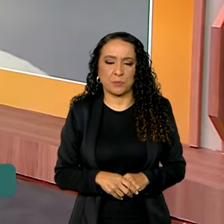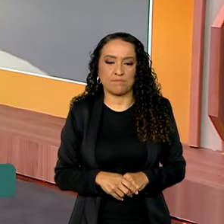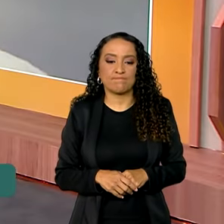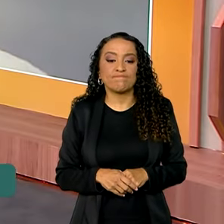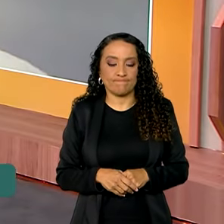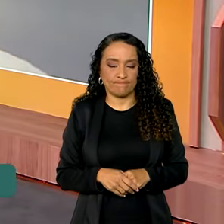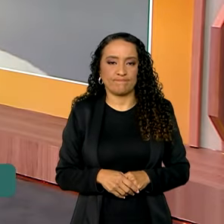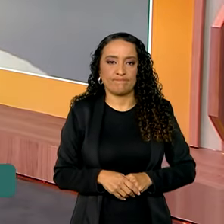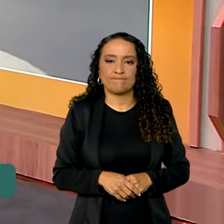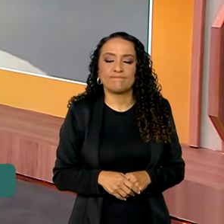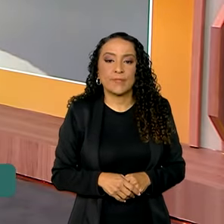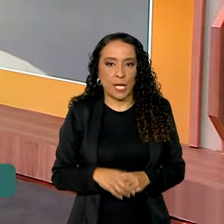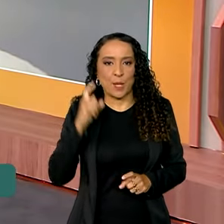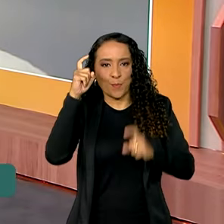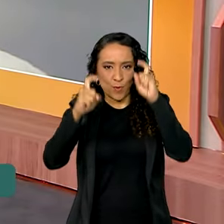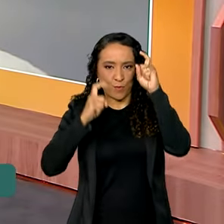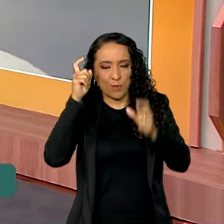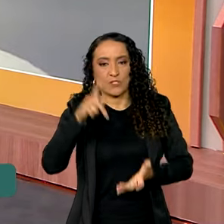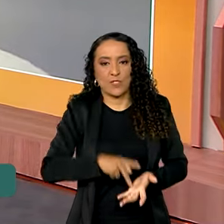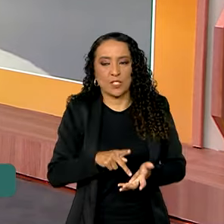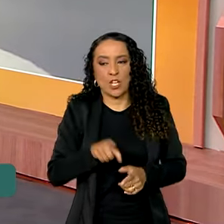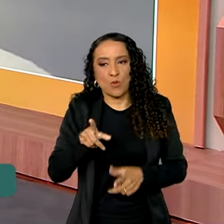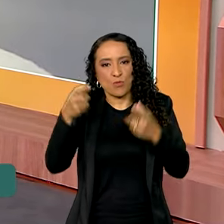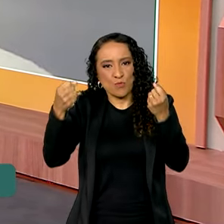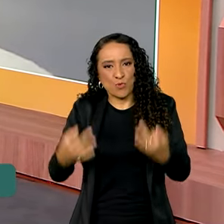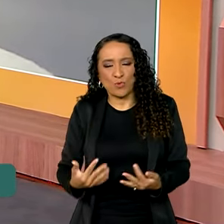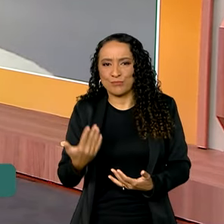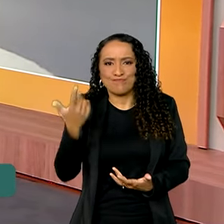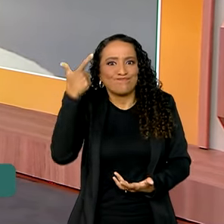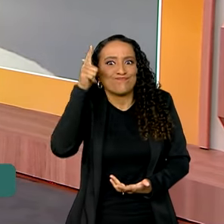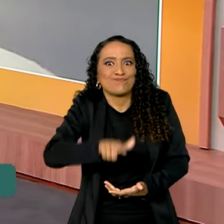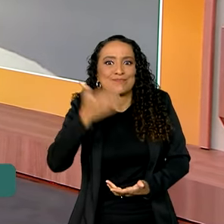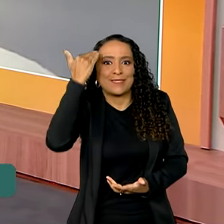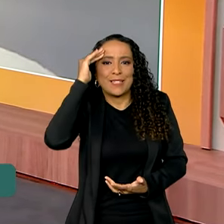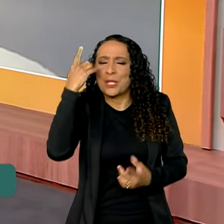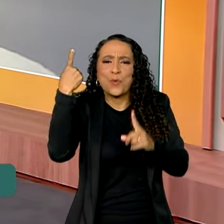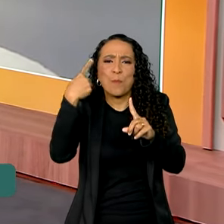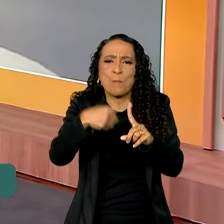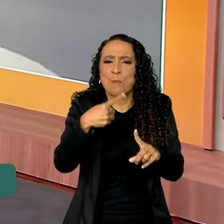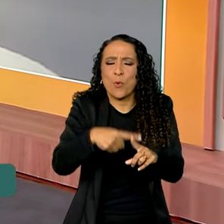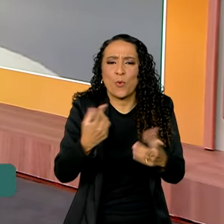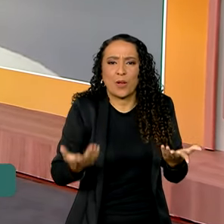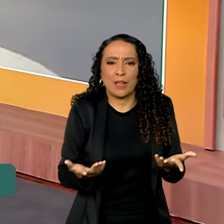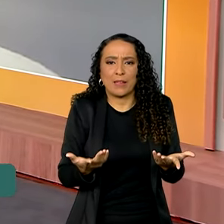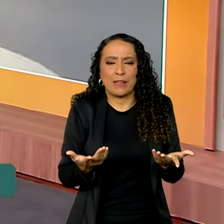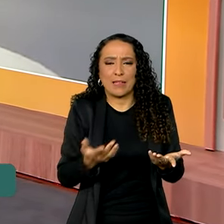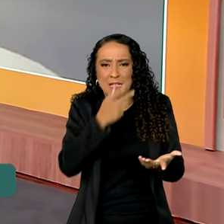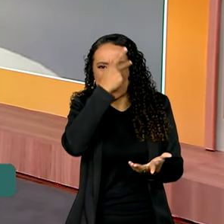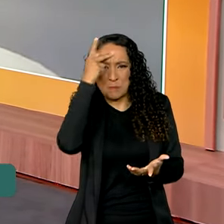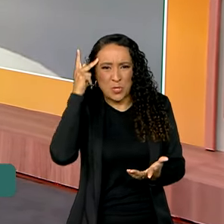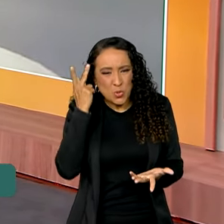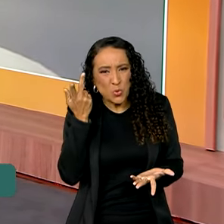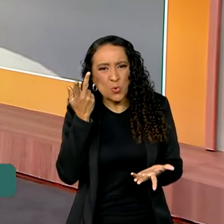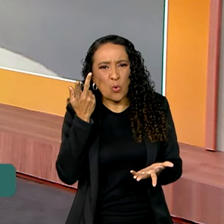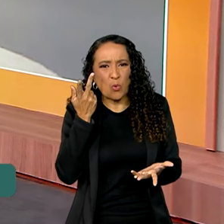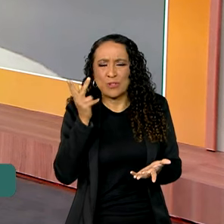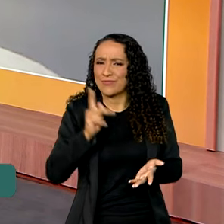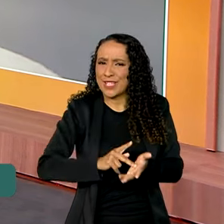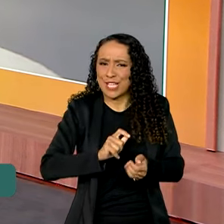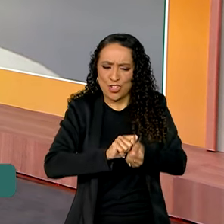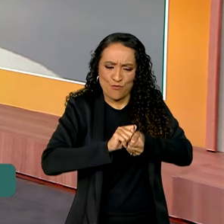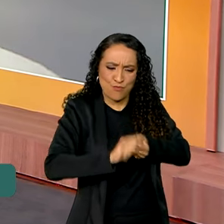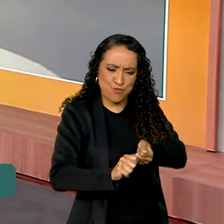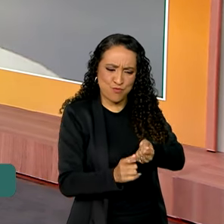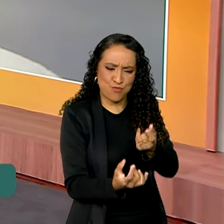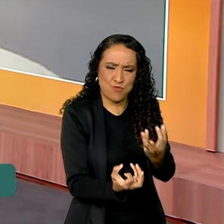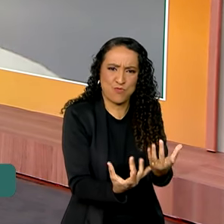É realmente muito preocupante e, como o senhor falou, não dá para entender mesmo a razão para as pessoas literalmente tacarem